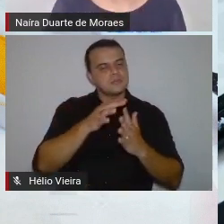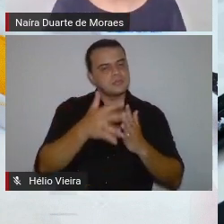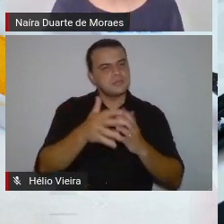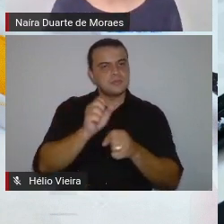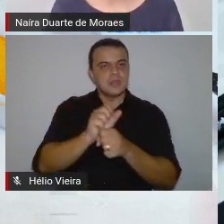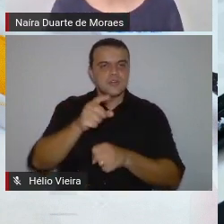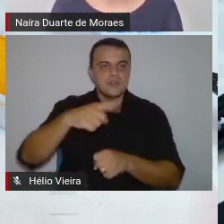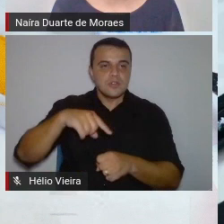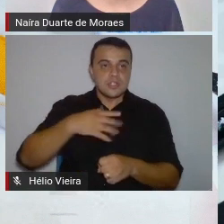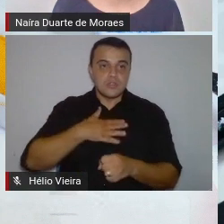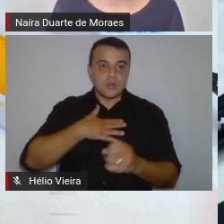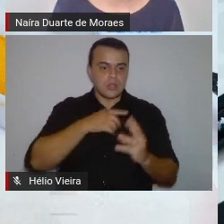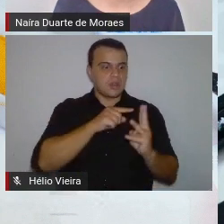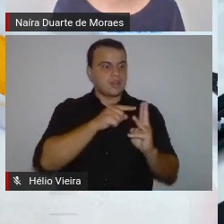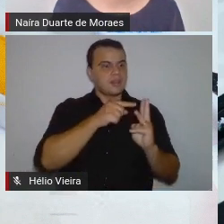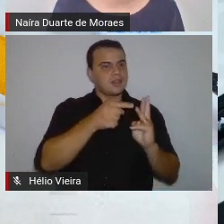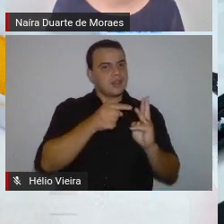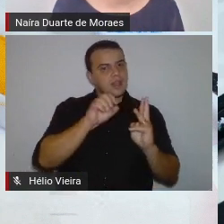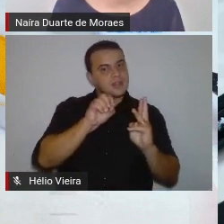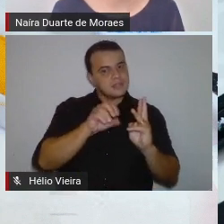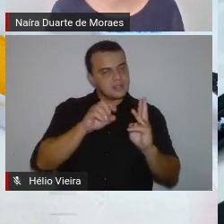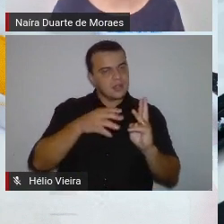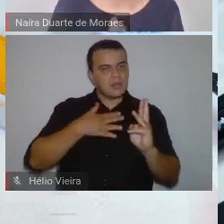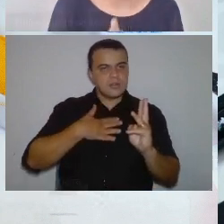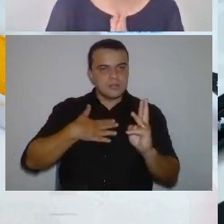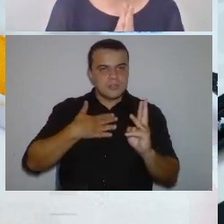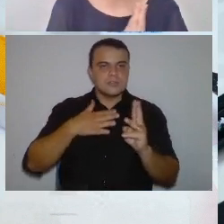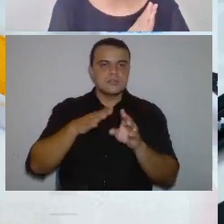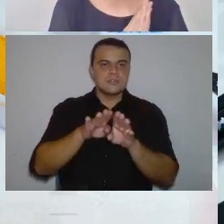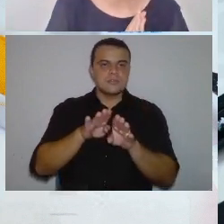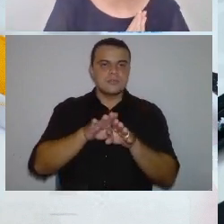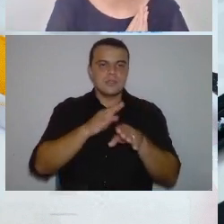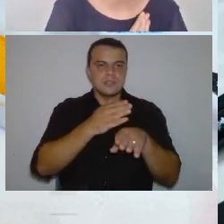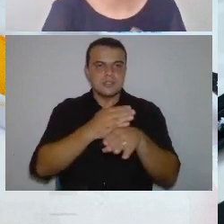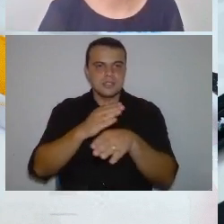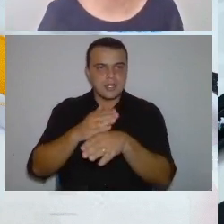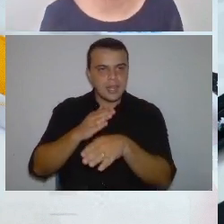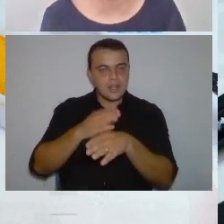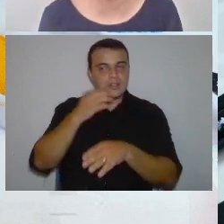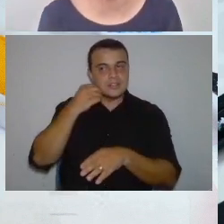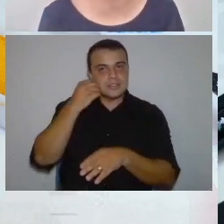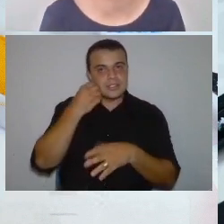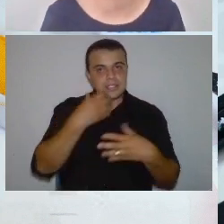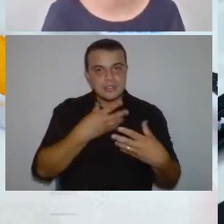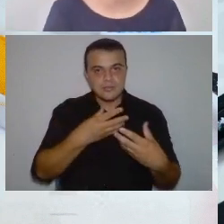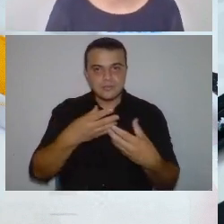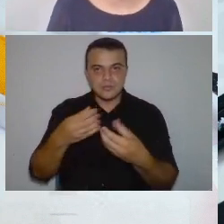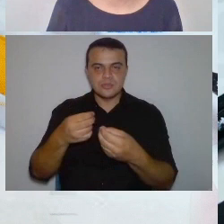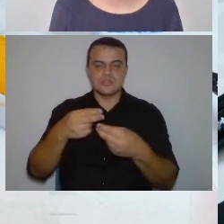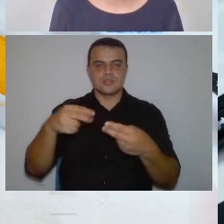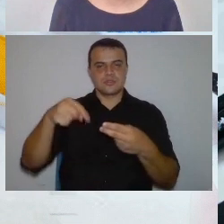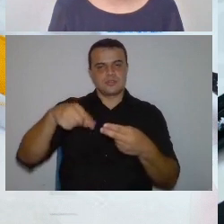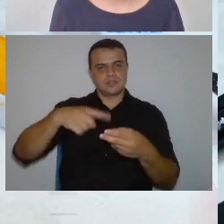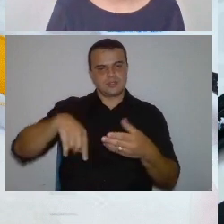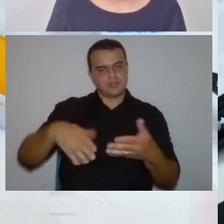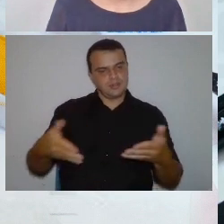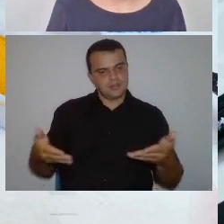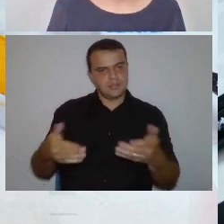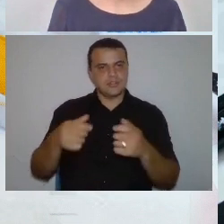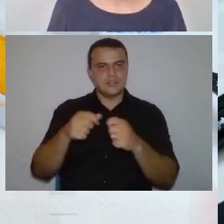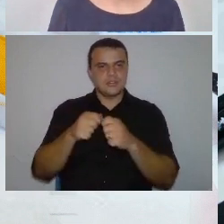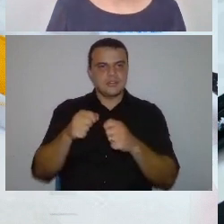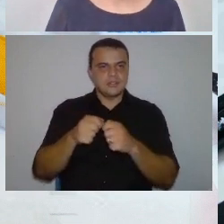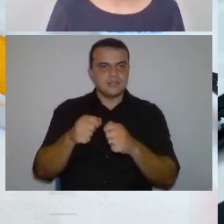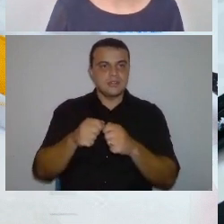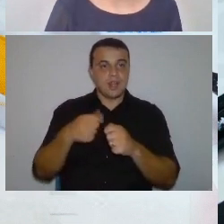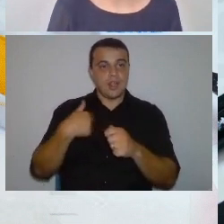tenham gostado dos 3 primeiros episódios, tenham treinado e testado bastante aquilo que a gente trabalhou.